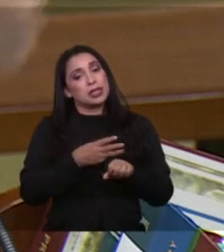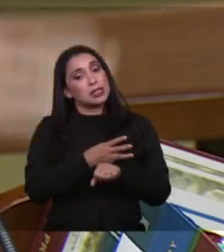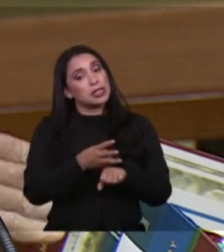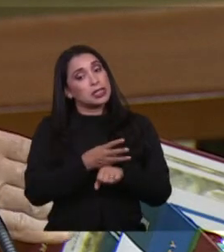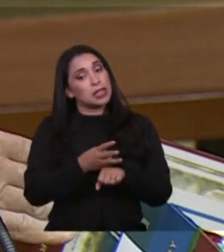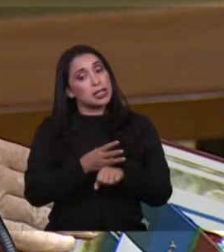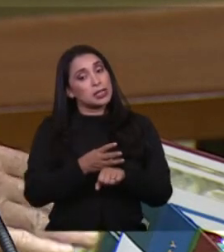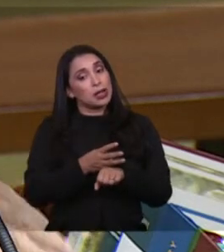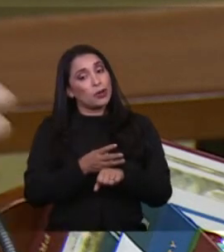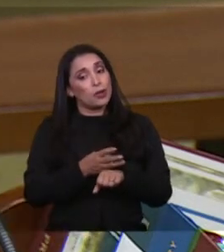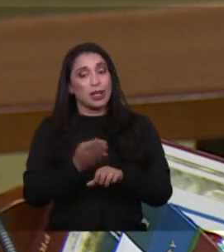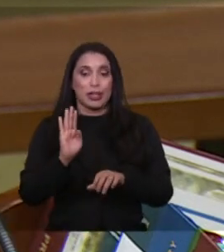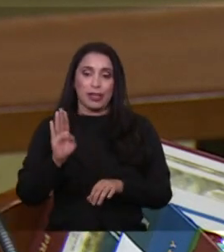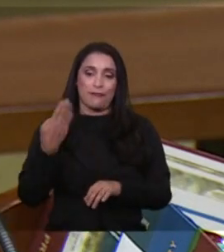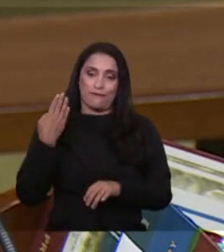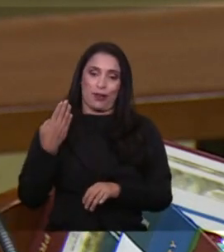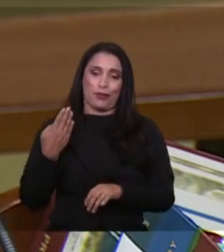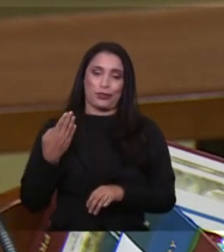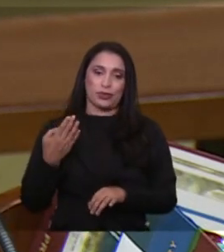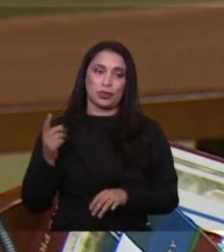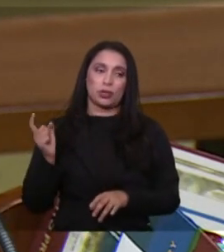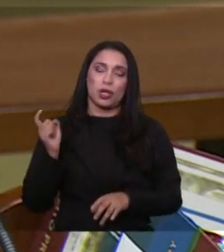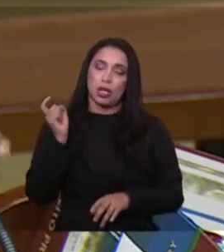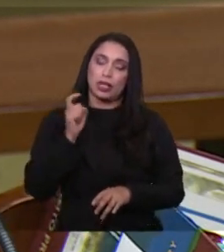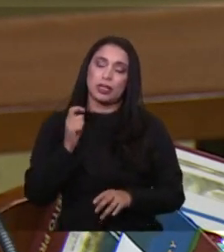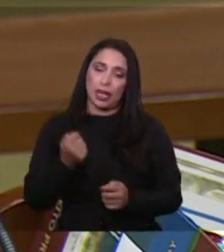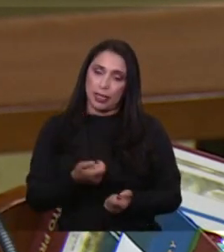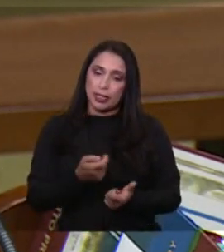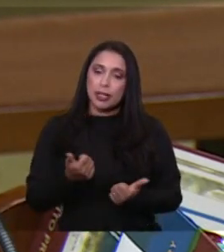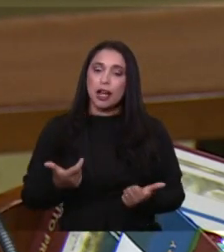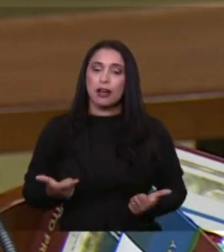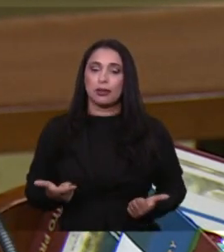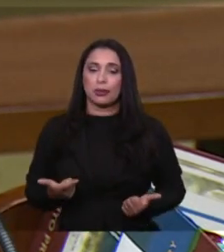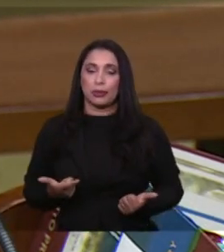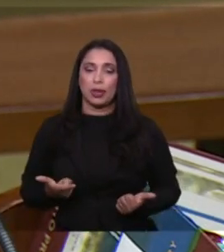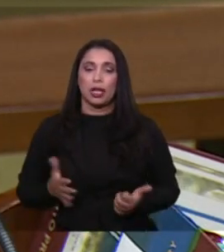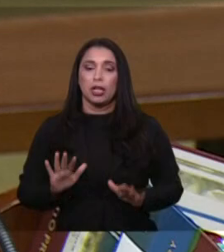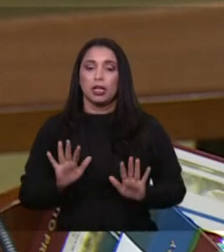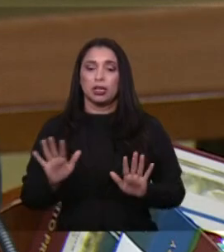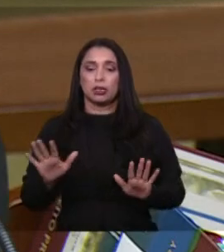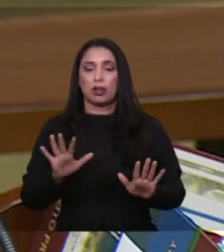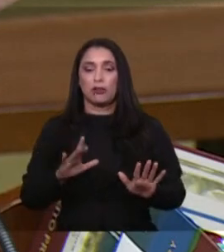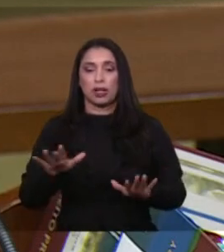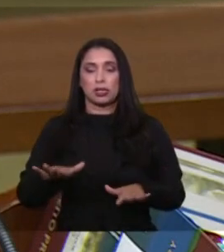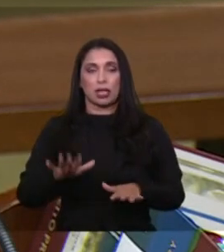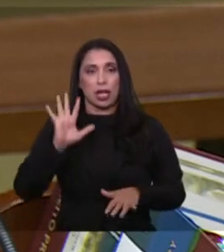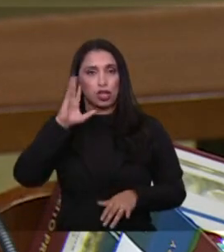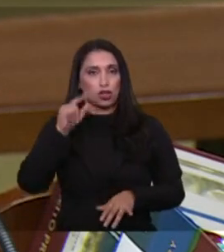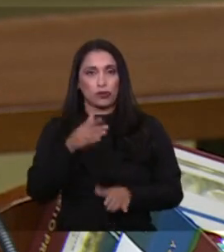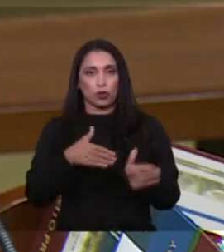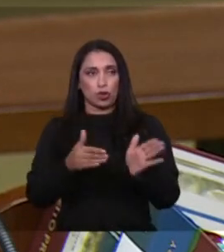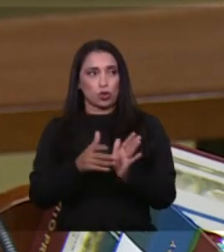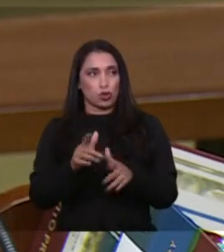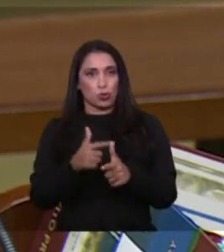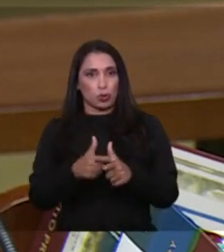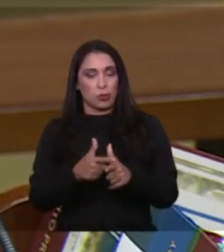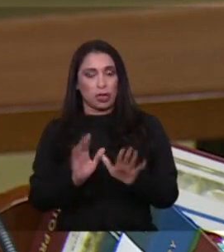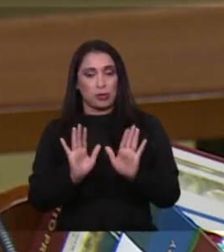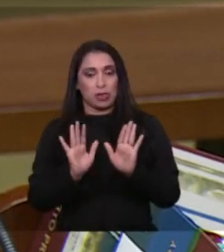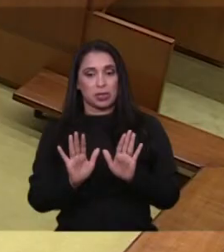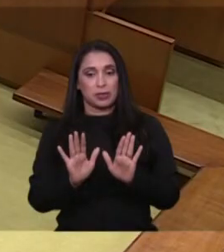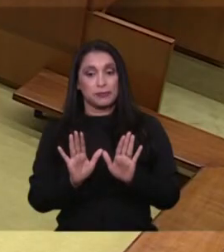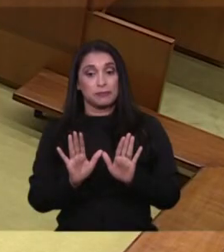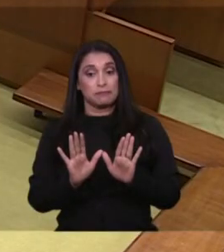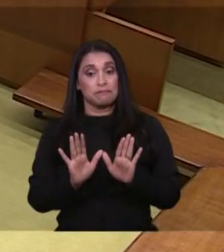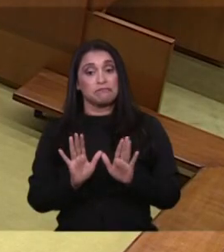Nós temos jurisprudência de um lado e de outro. Quer dizer que criou a pejotização, resolveu todos os problemas. Tem casos de simulação